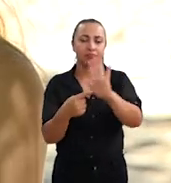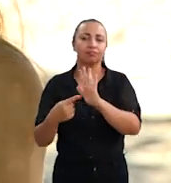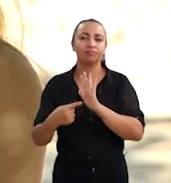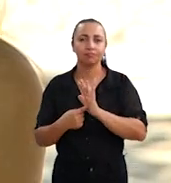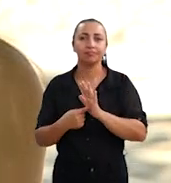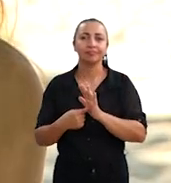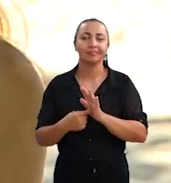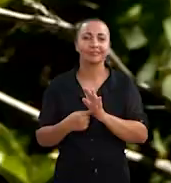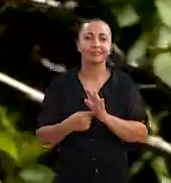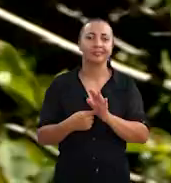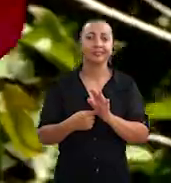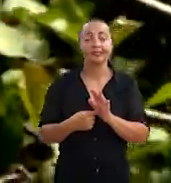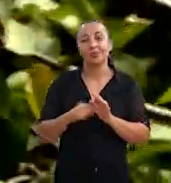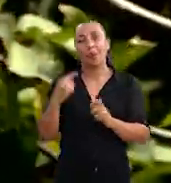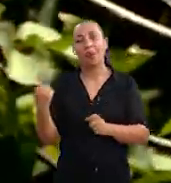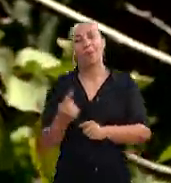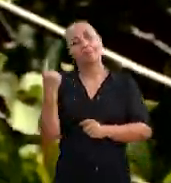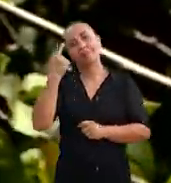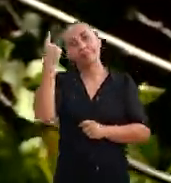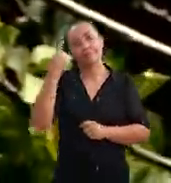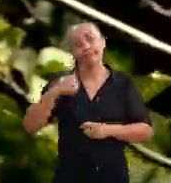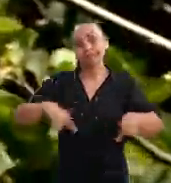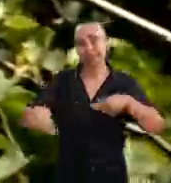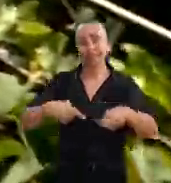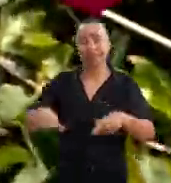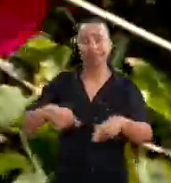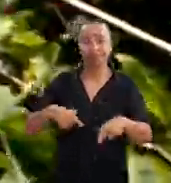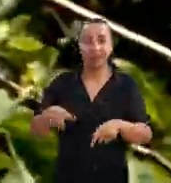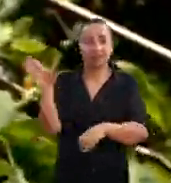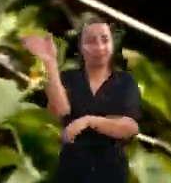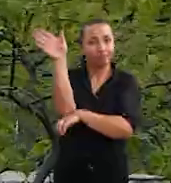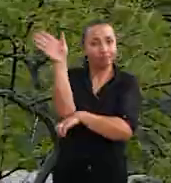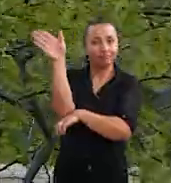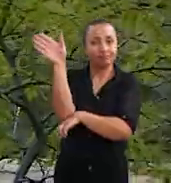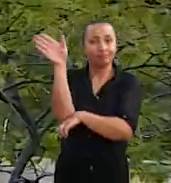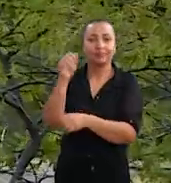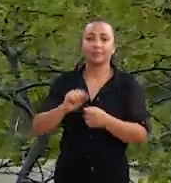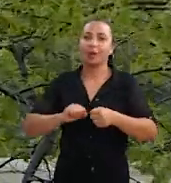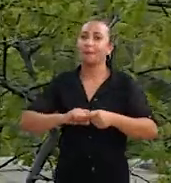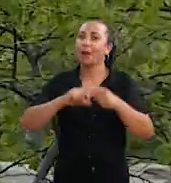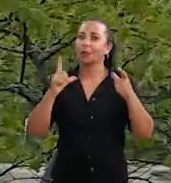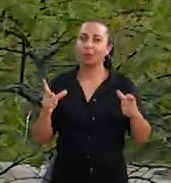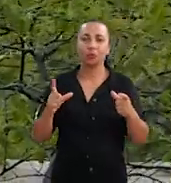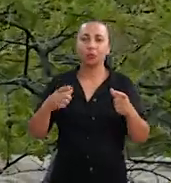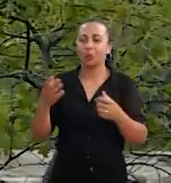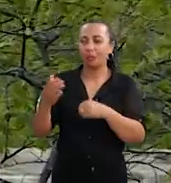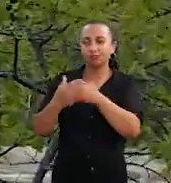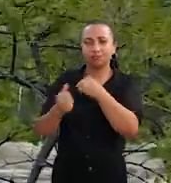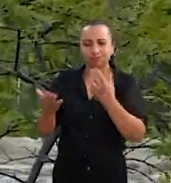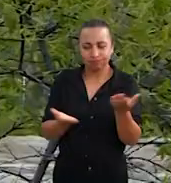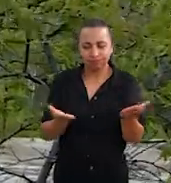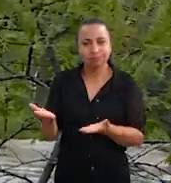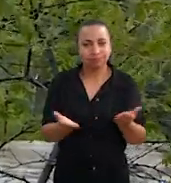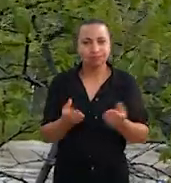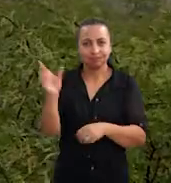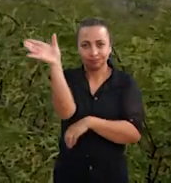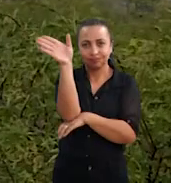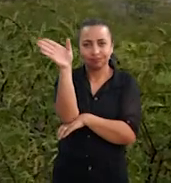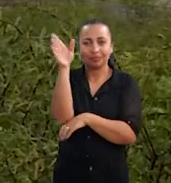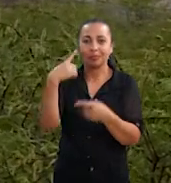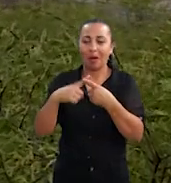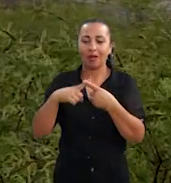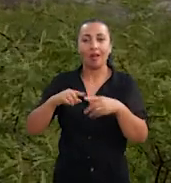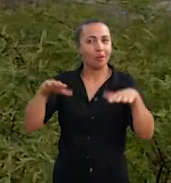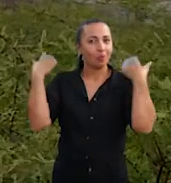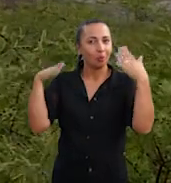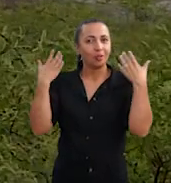cidades apresentaram um aumento no emprego no setor hoteleiro, ou seja, derivado do aumento do fluxo turístico,